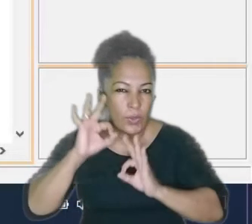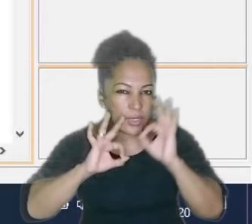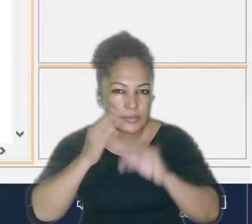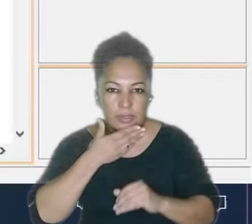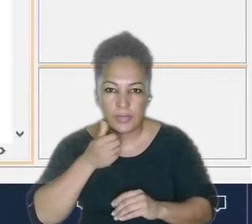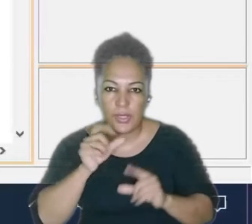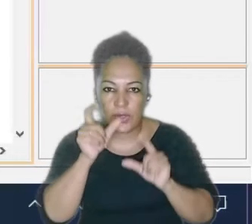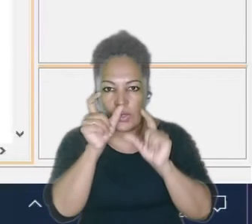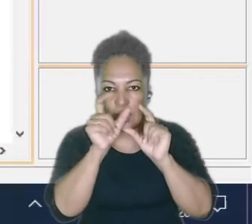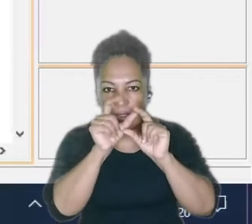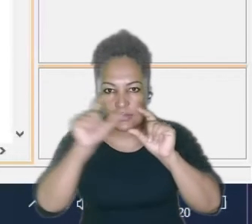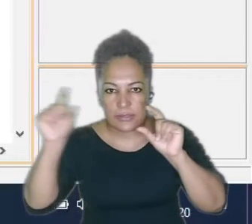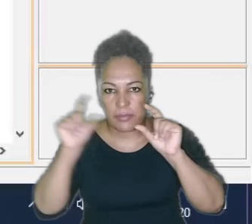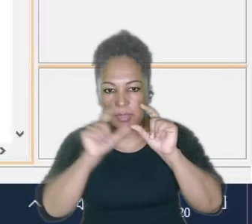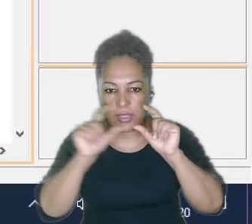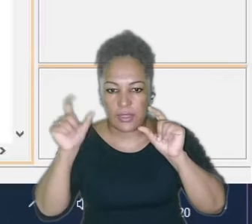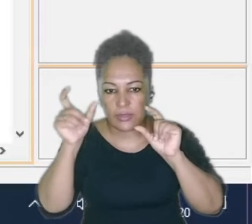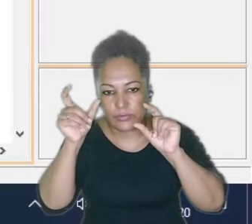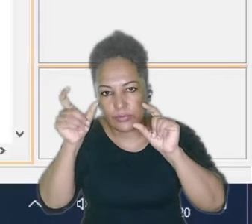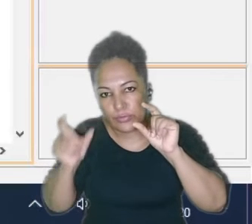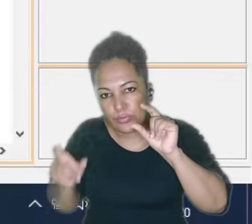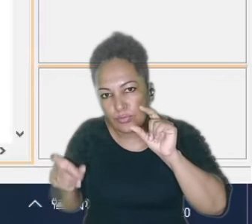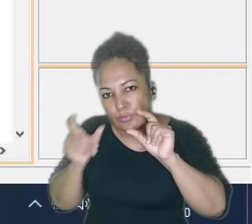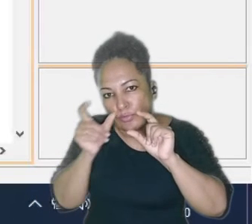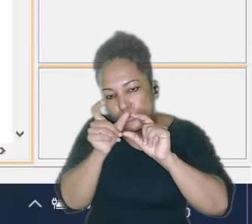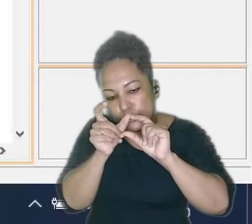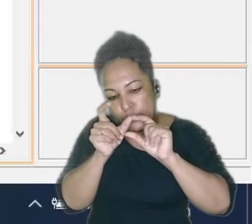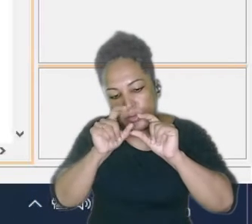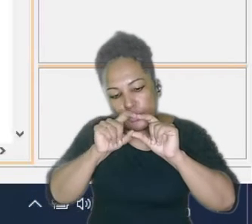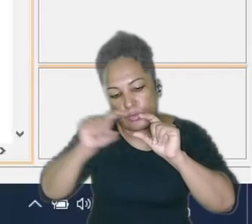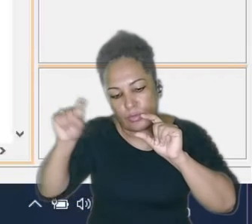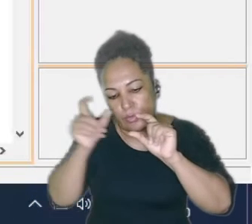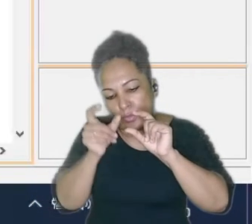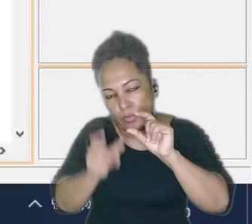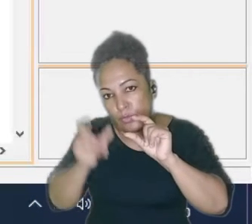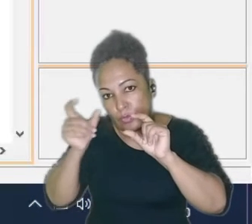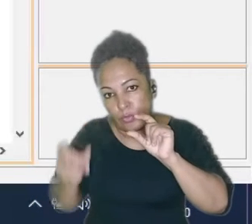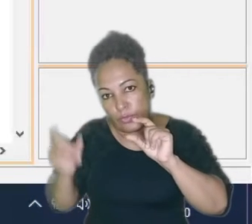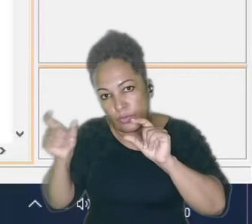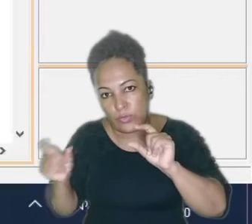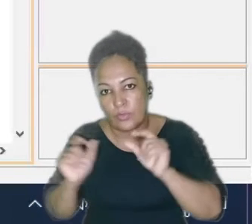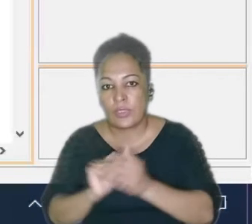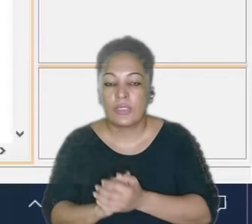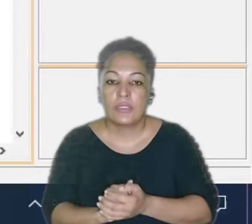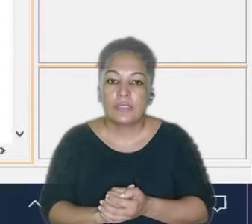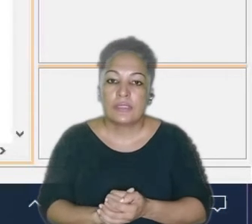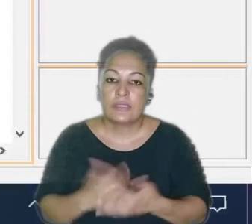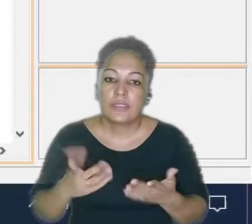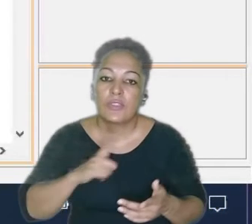agora organizar melhor essas tabelas, já vamos começar a posicionar elas de um jeito conforme eu vou fazendo as